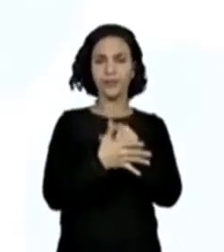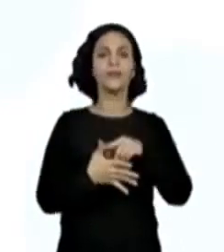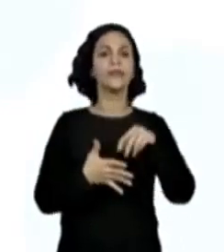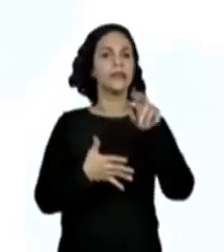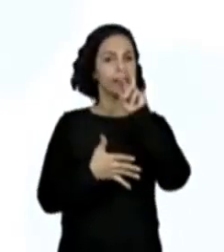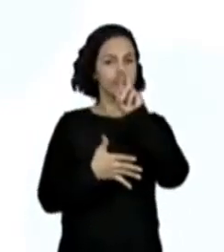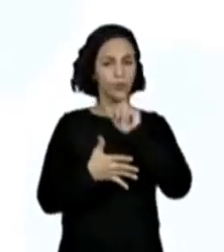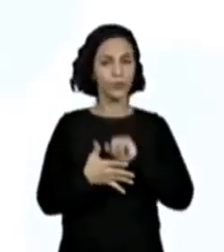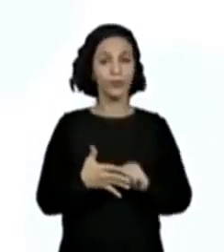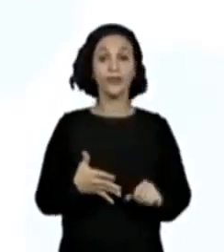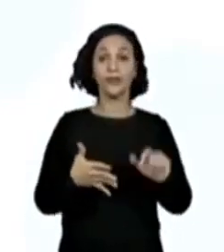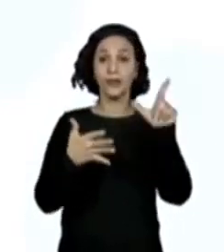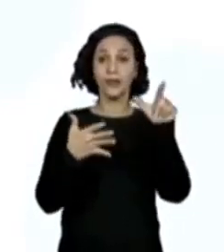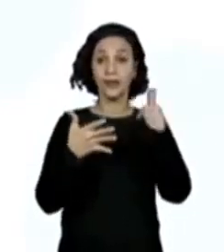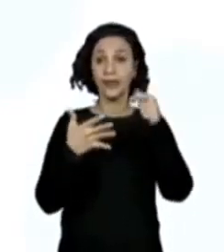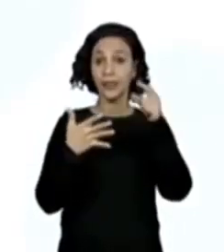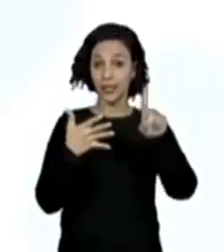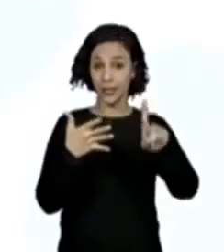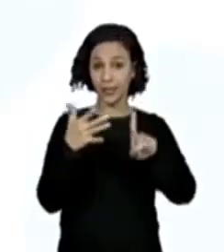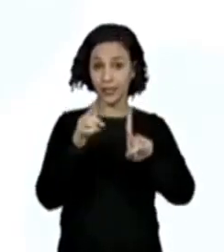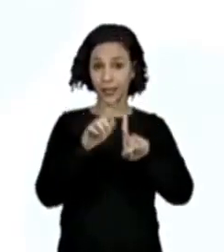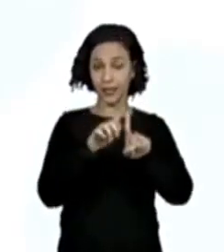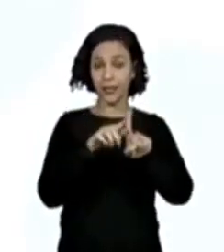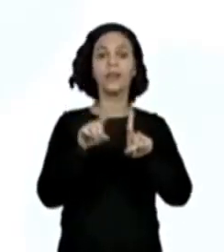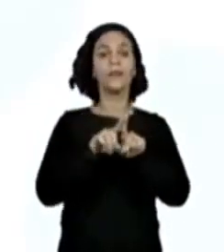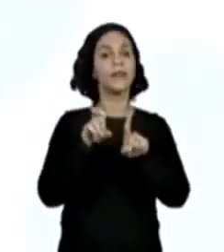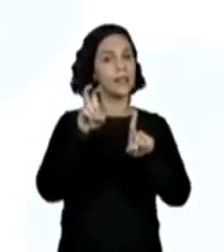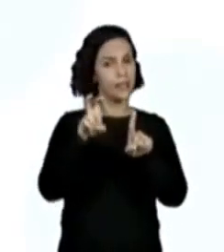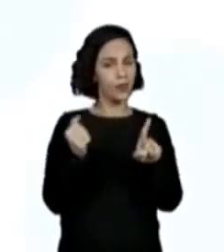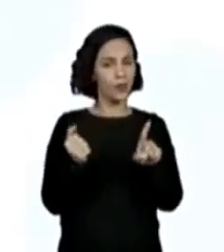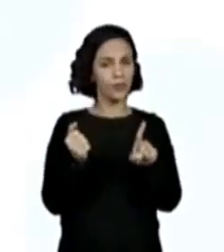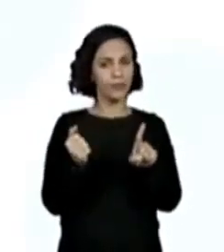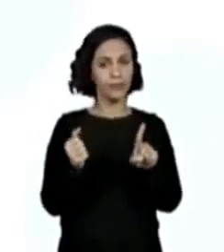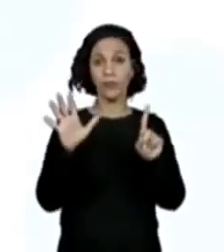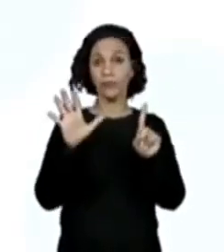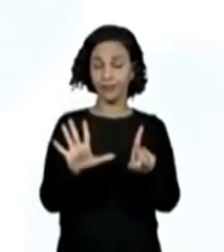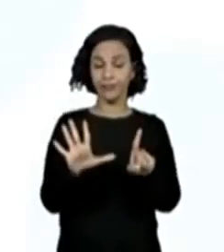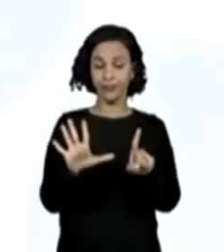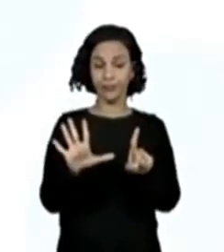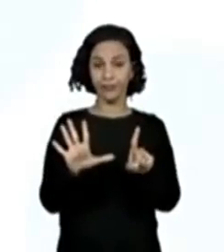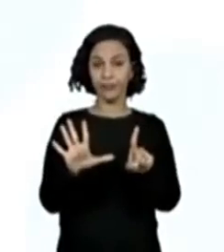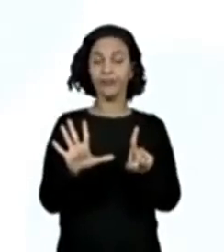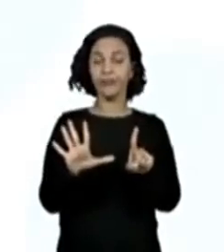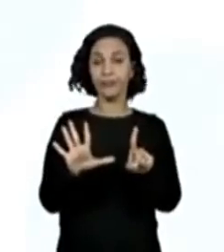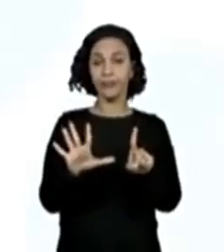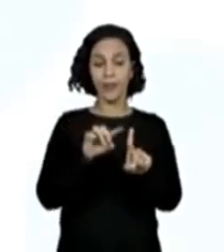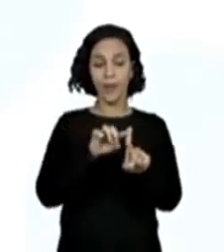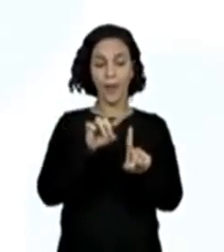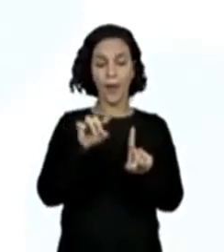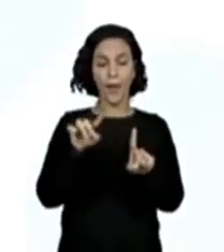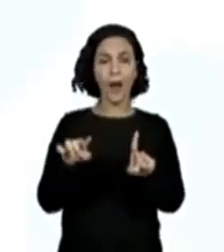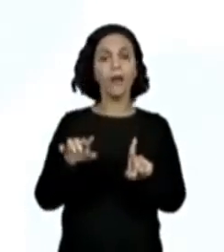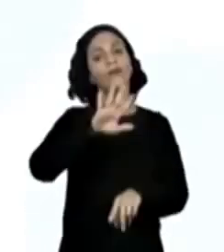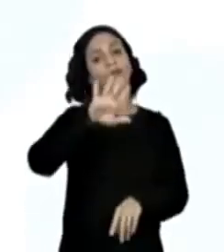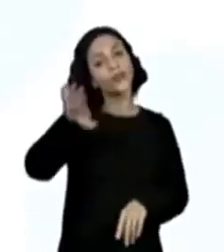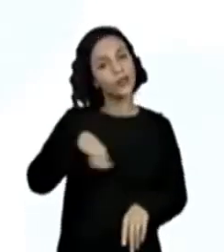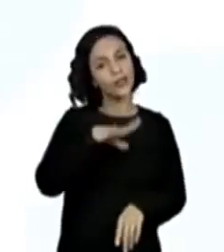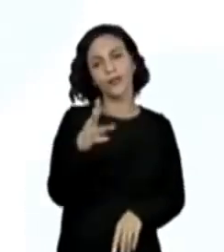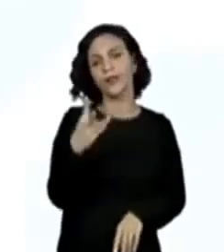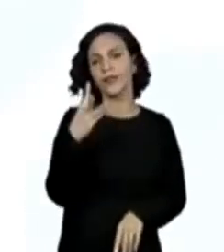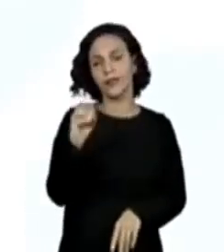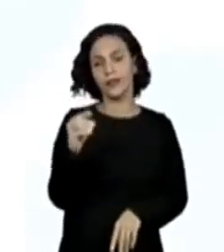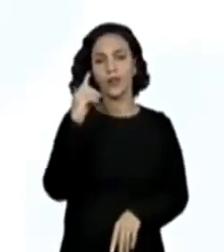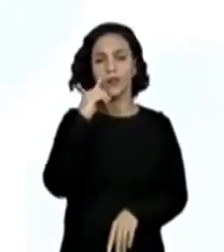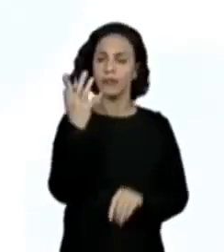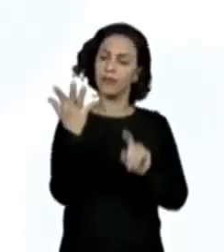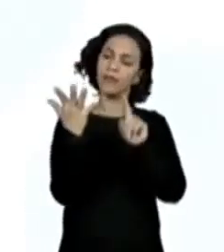5. E na sexta coluna mais 5. E aí a gente vai ter 30. 5 mais